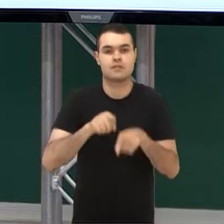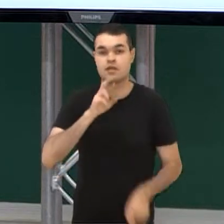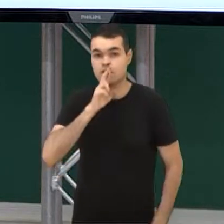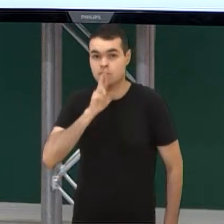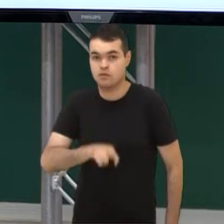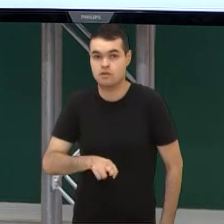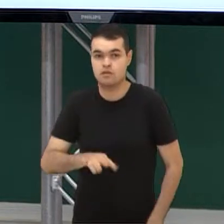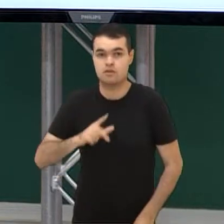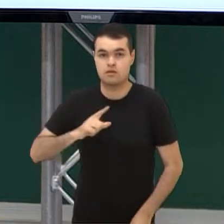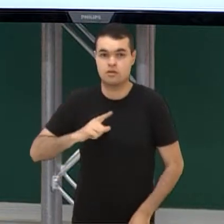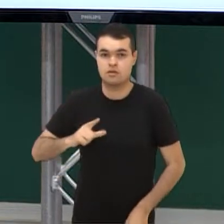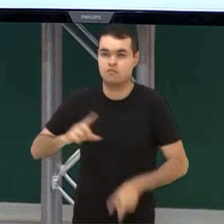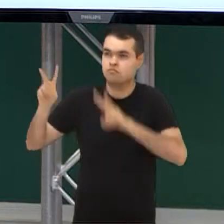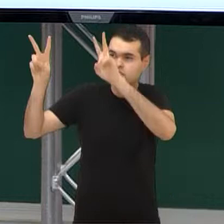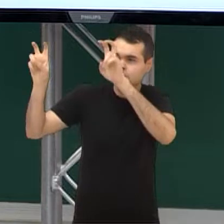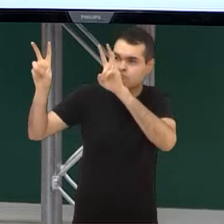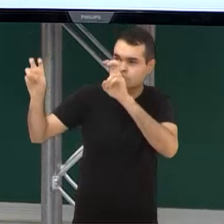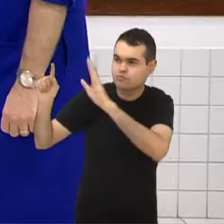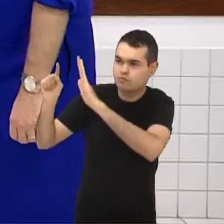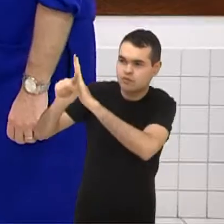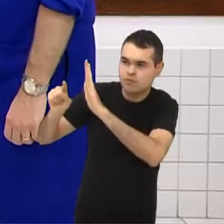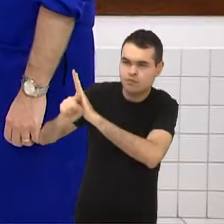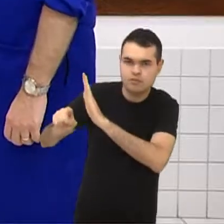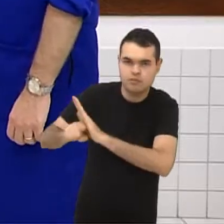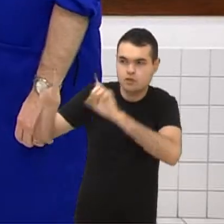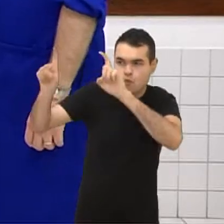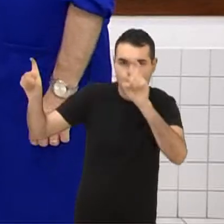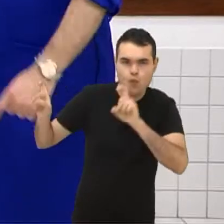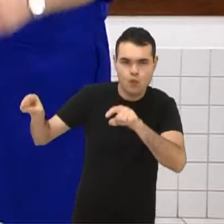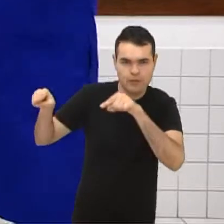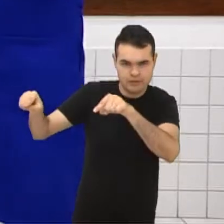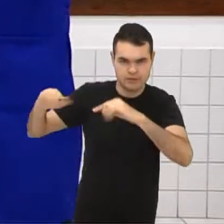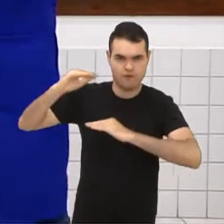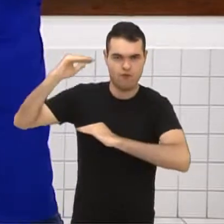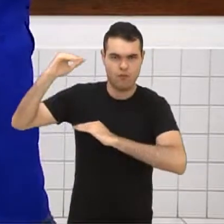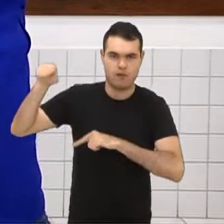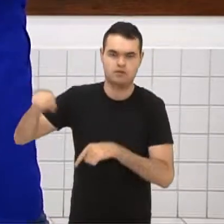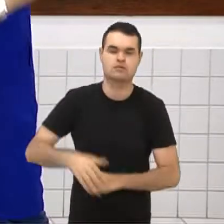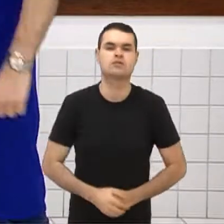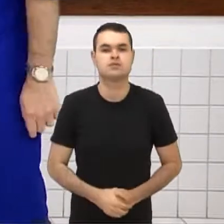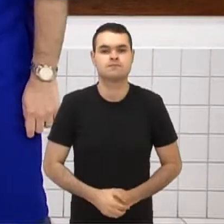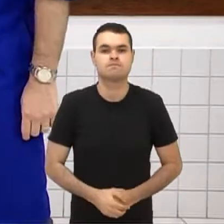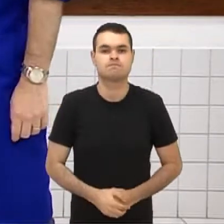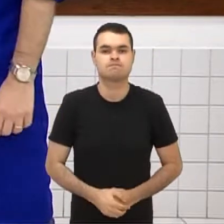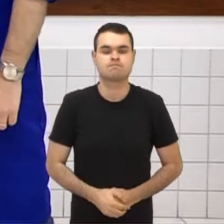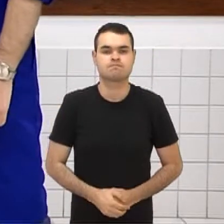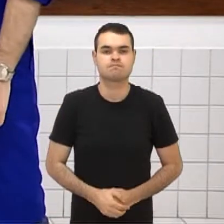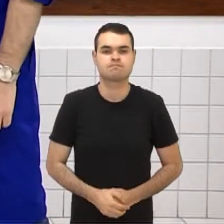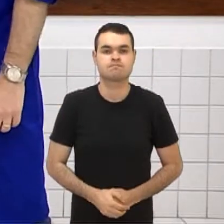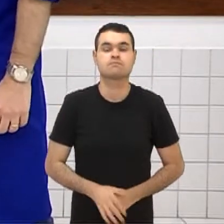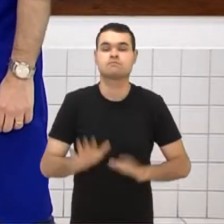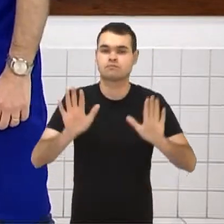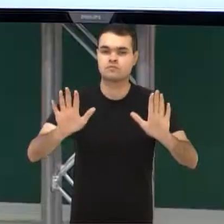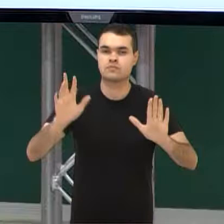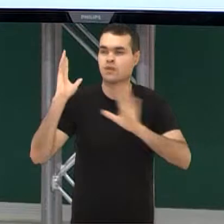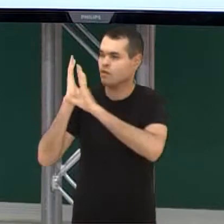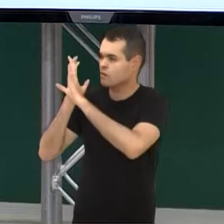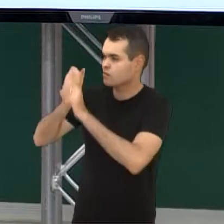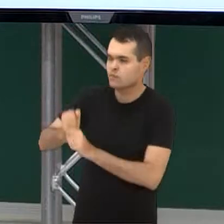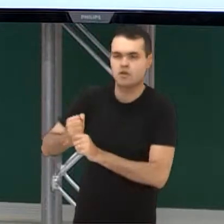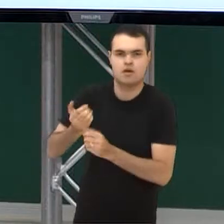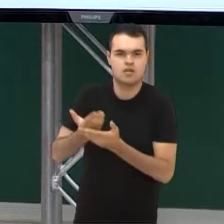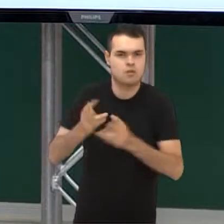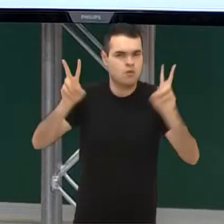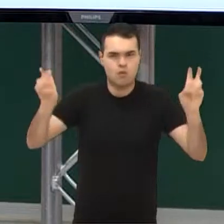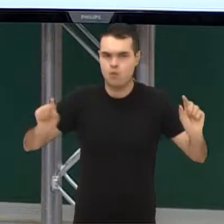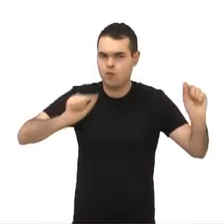as enquetes que nós vamos fazer aqui em formato de quiz. Lembrando, nós já vimos um pouquinho do tema da aula de